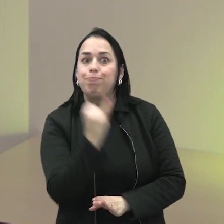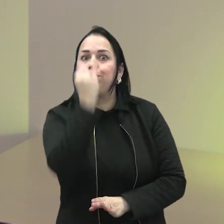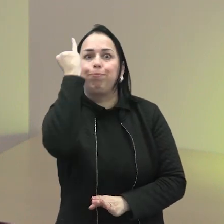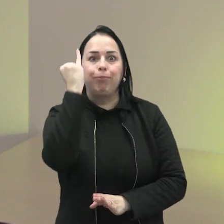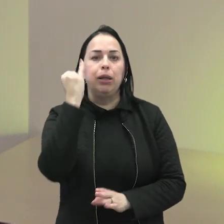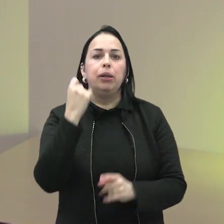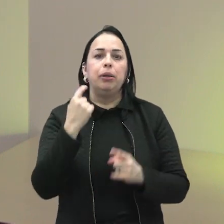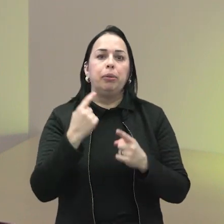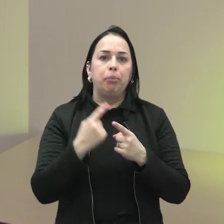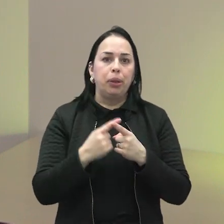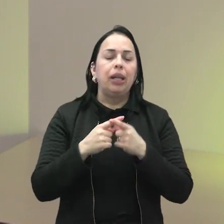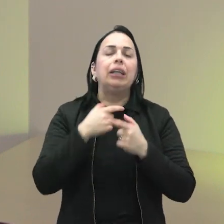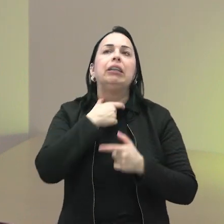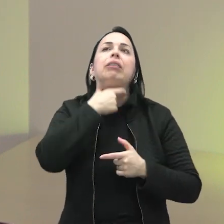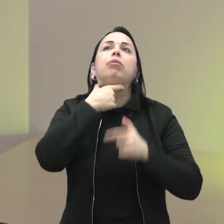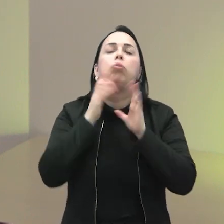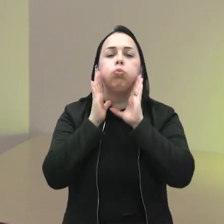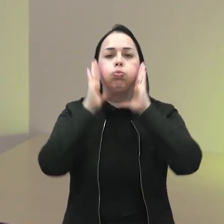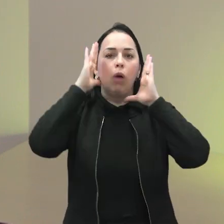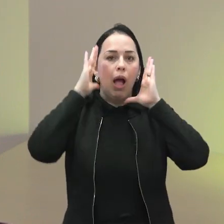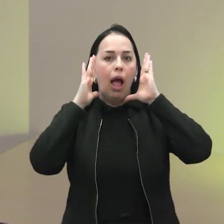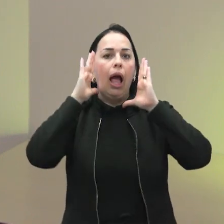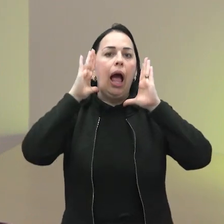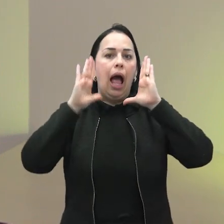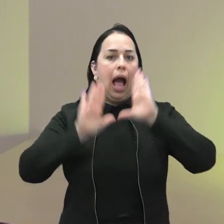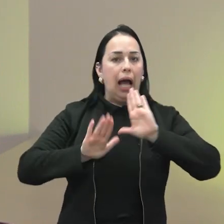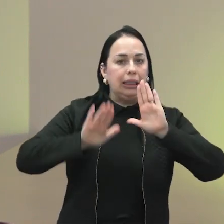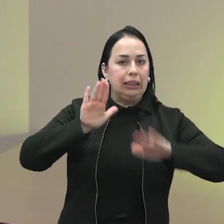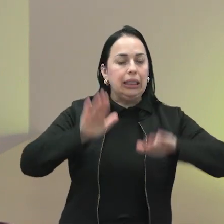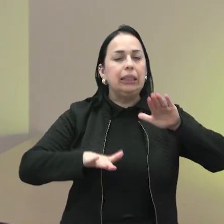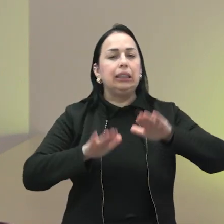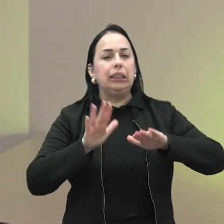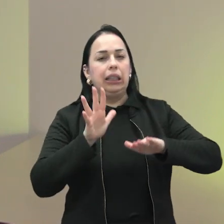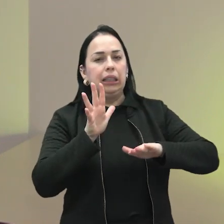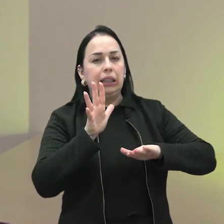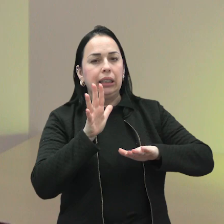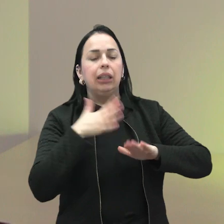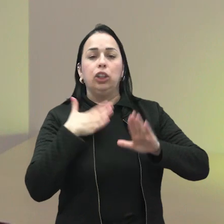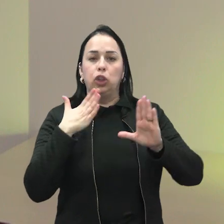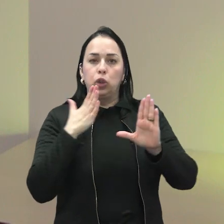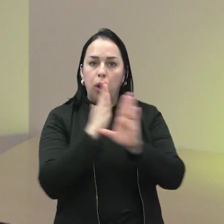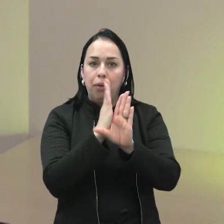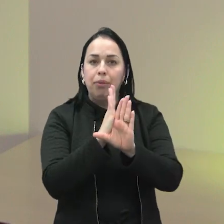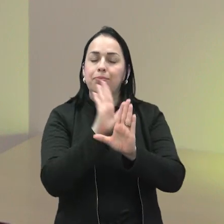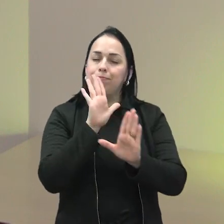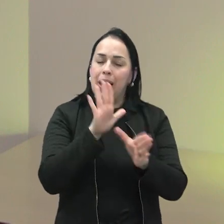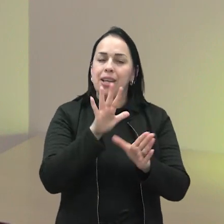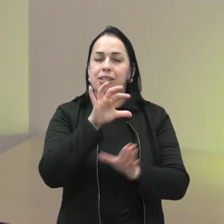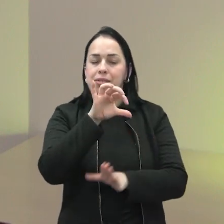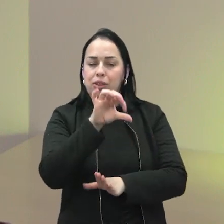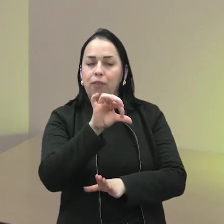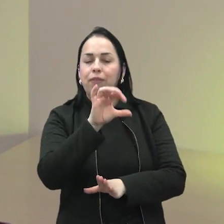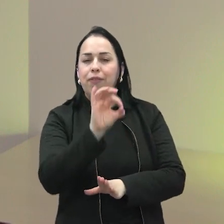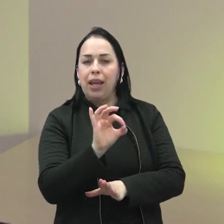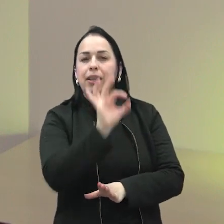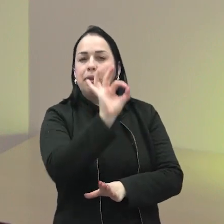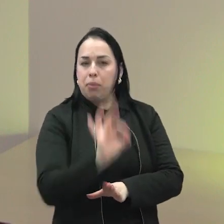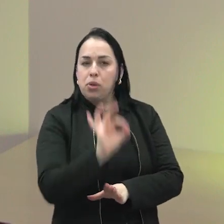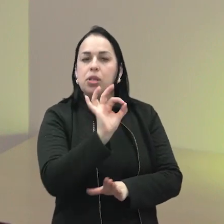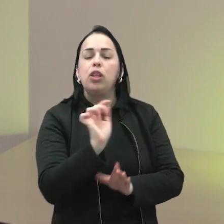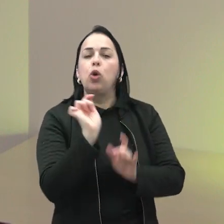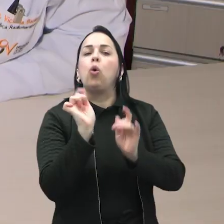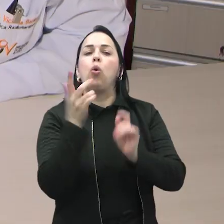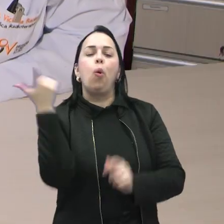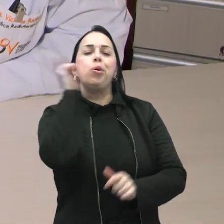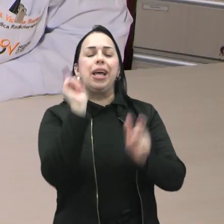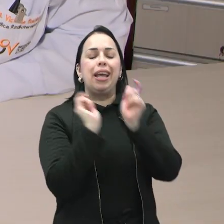em inúmeras regiões da cabeça e pescoço, a gente tem o diagnóstico precoce levando a mais de 90% de taxa de controle da